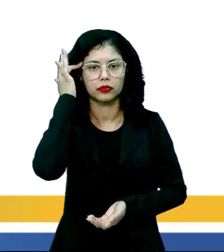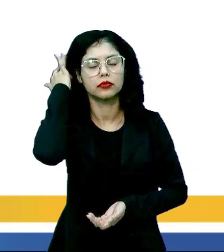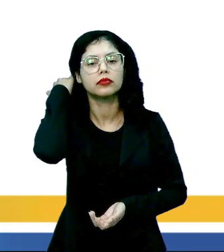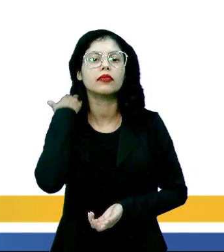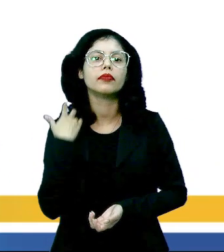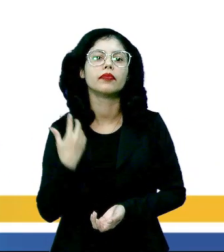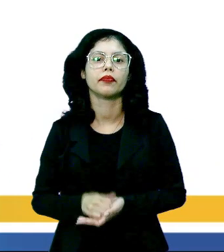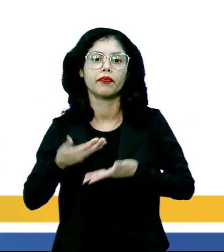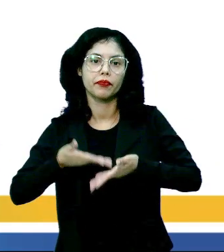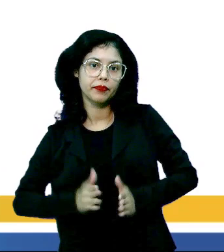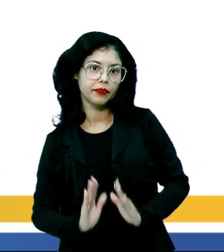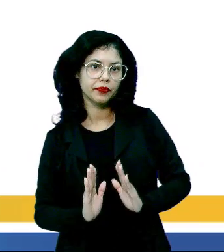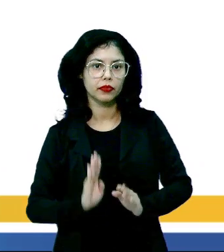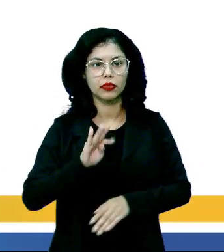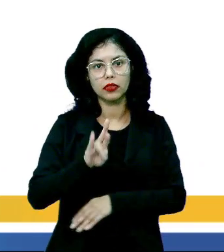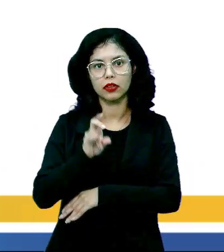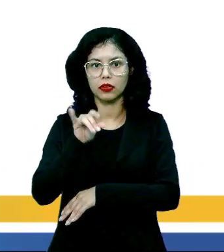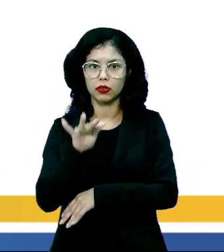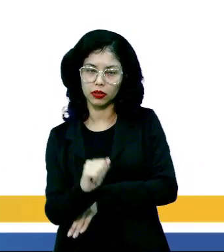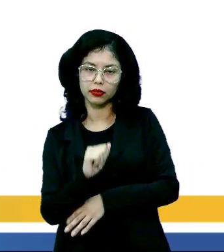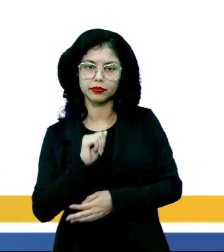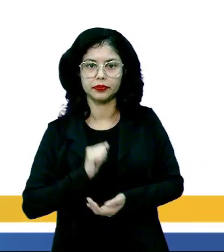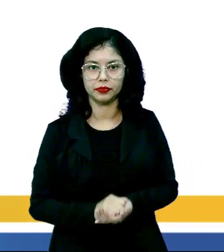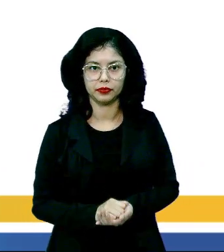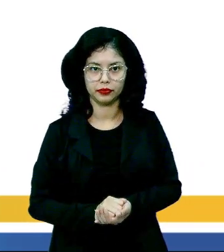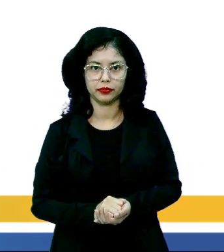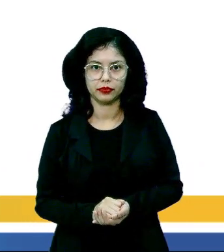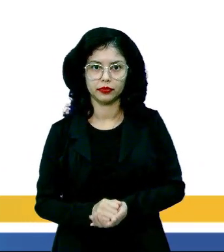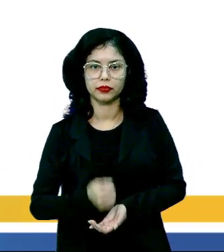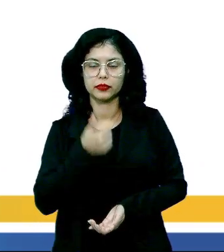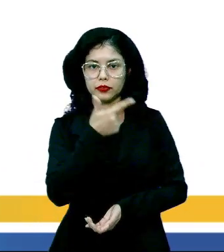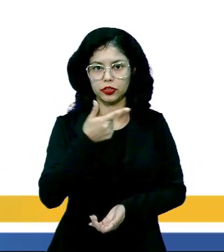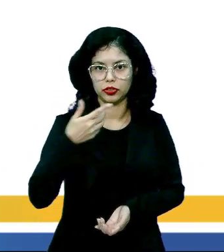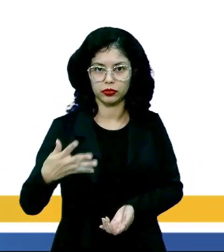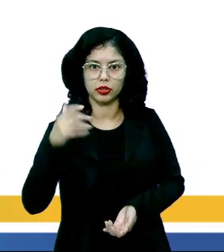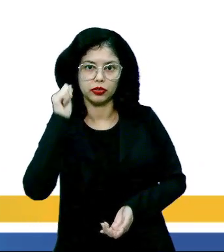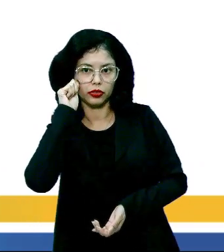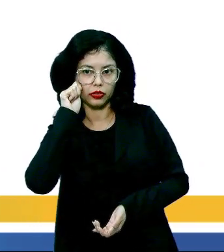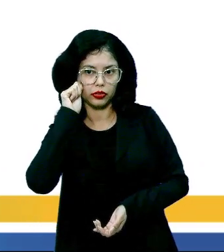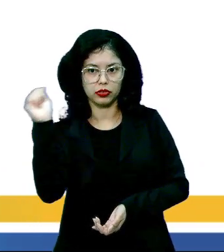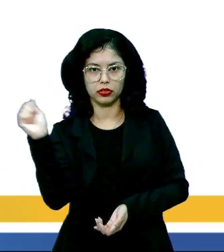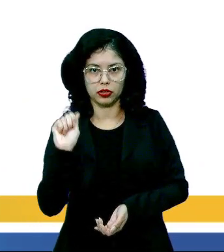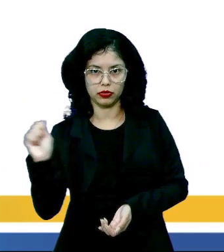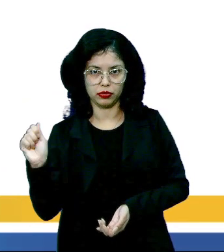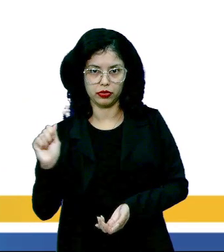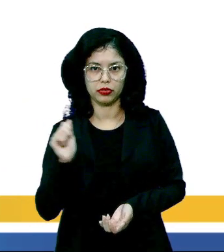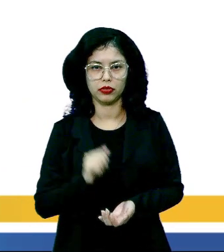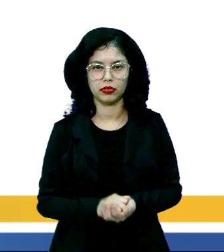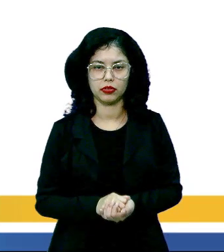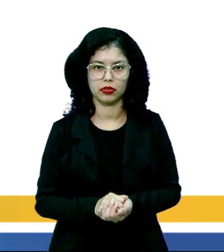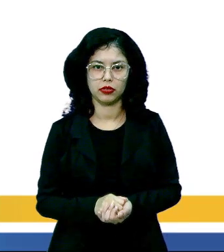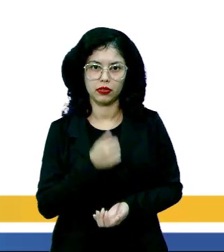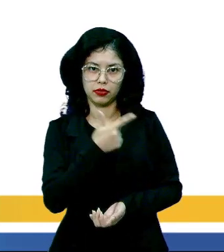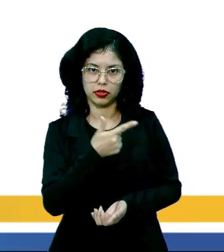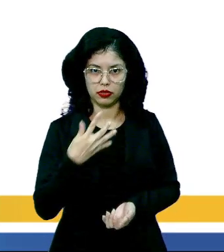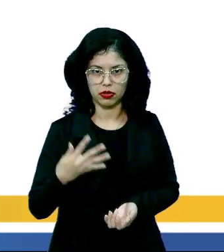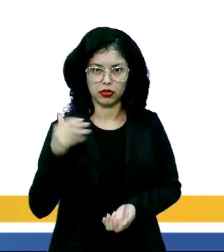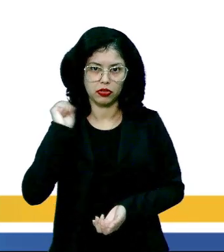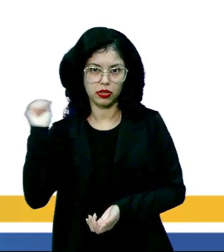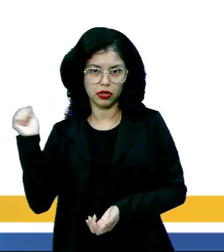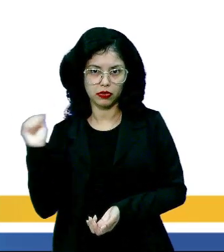Então fala galera que ele nasceu né em Buenos Aires né Qual foi a data aí